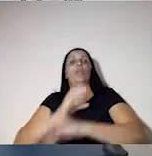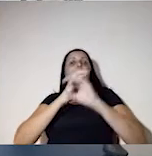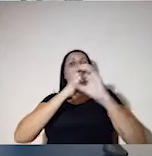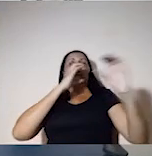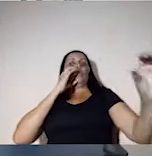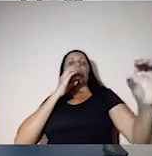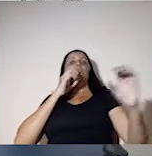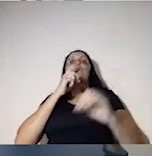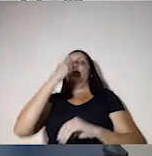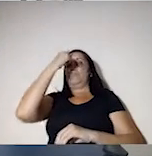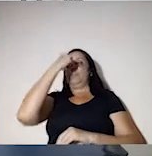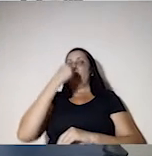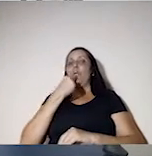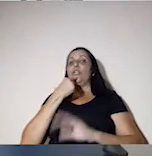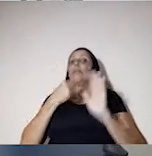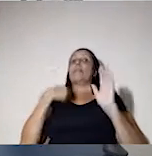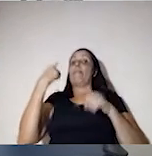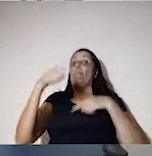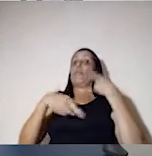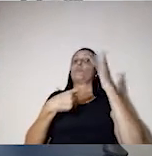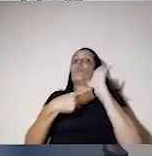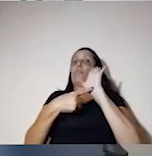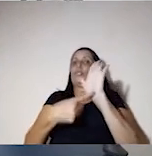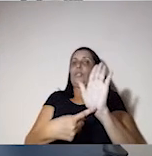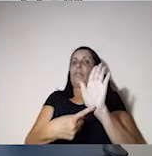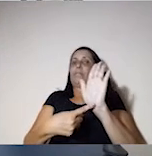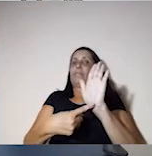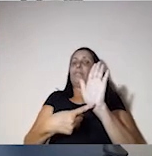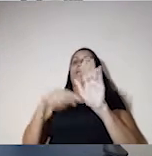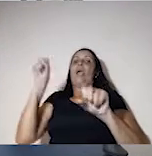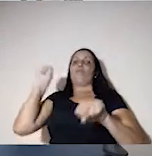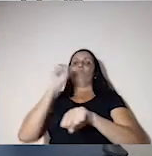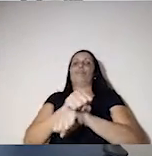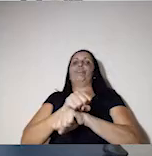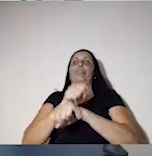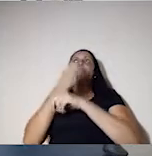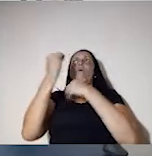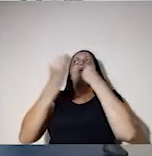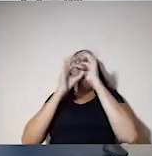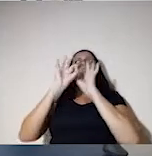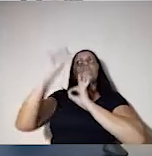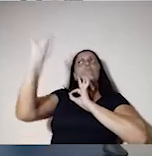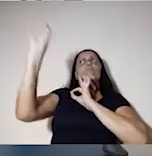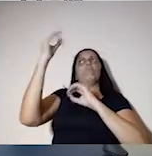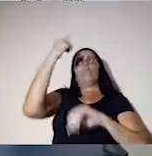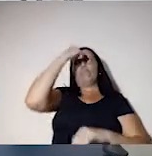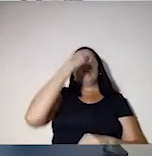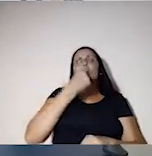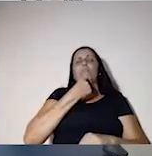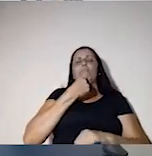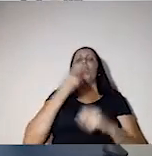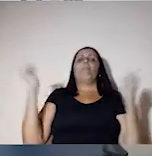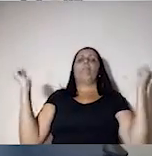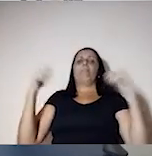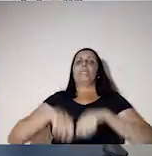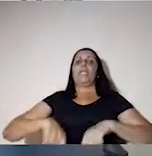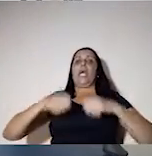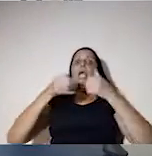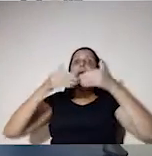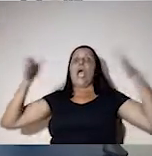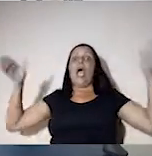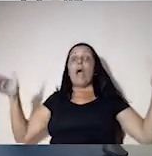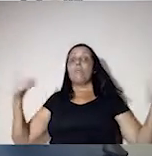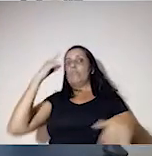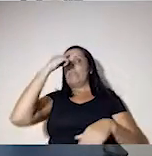costumo usar no estabilizador de imagem, que depois eu vou mostrar a vocês. No estabilizador de imagem. Ela me dá